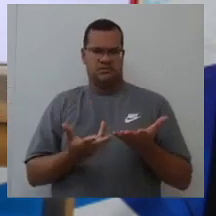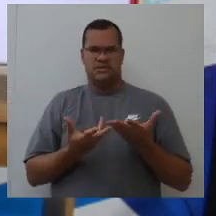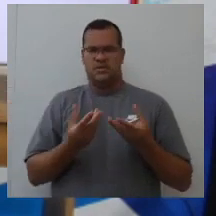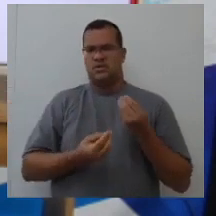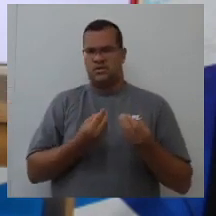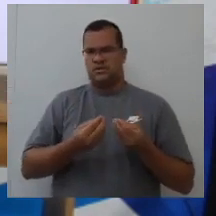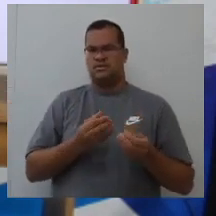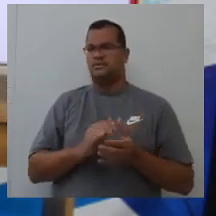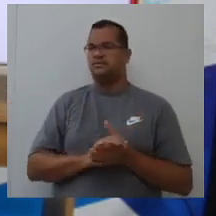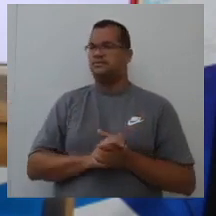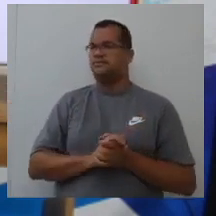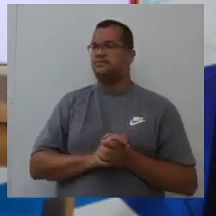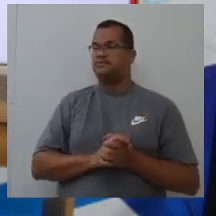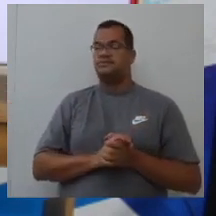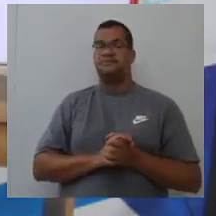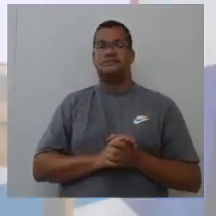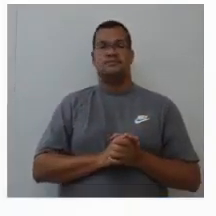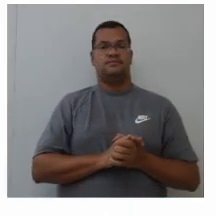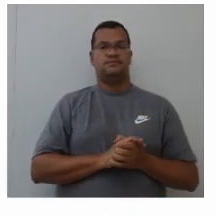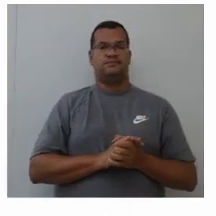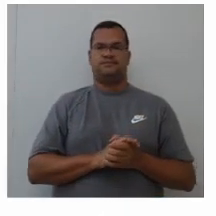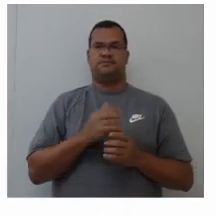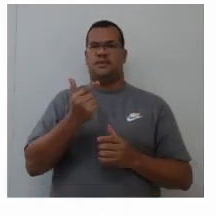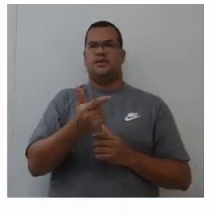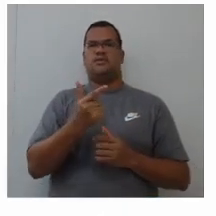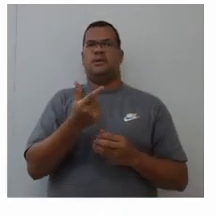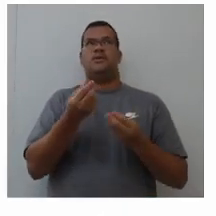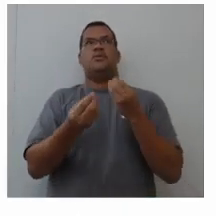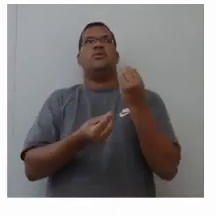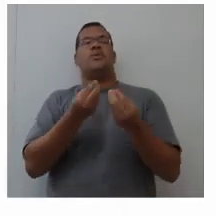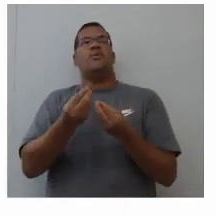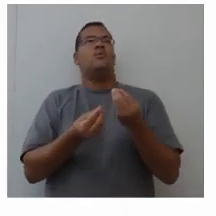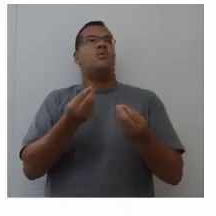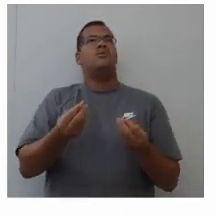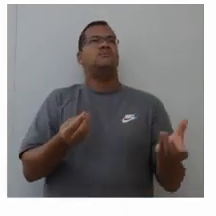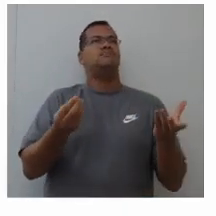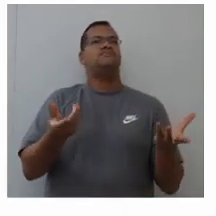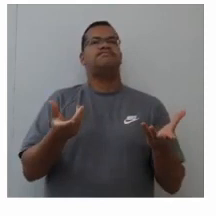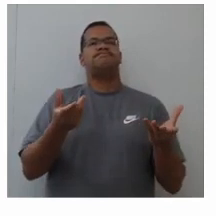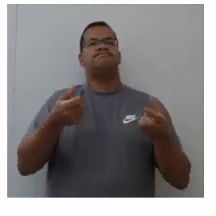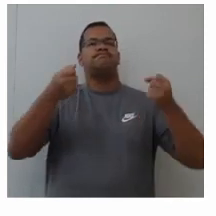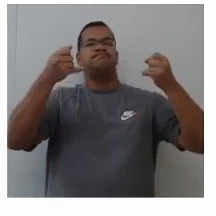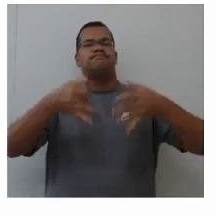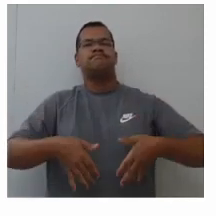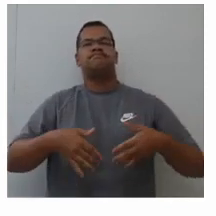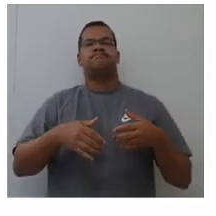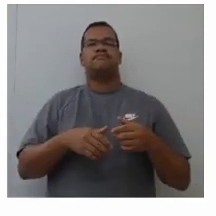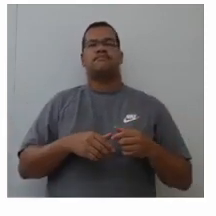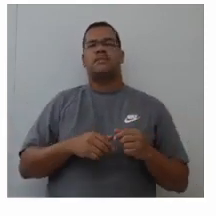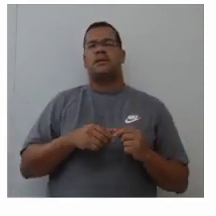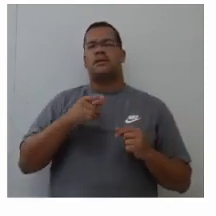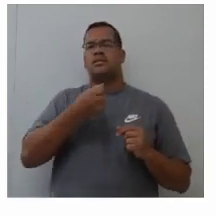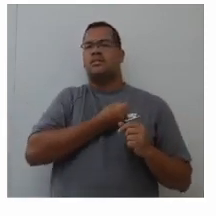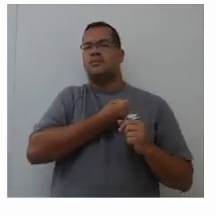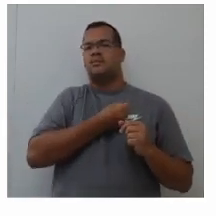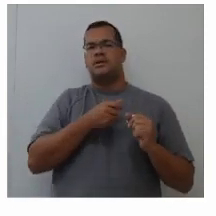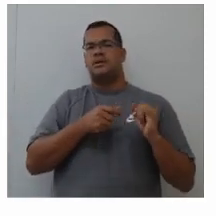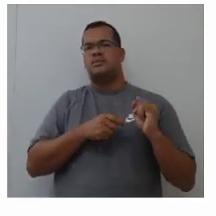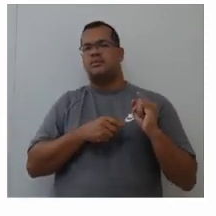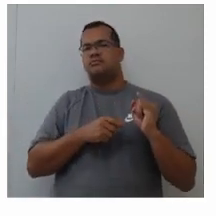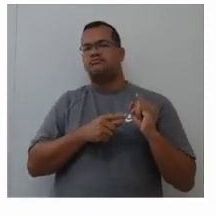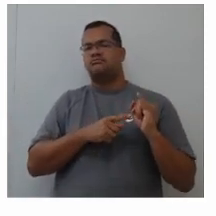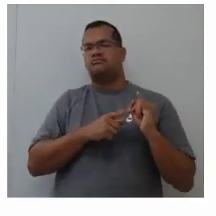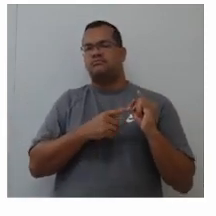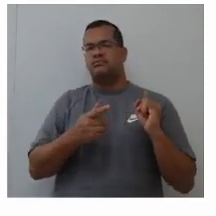aqui. Olha só. Não tem como falar de números irracionais sem falar de Platão, cara.